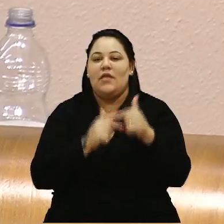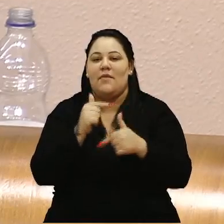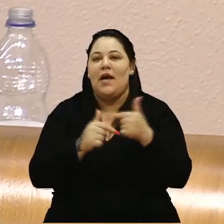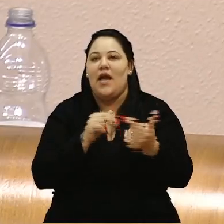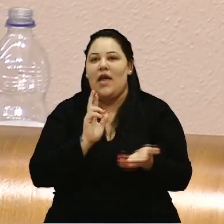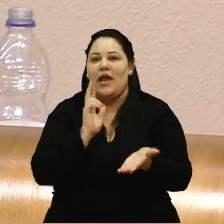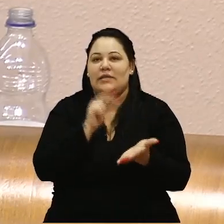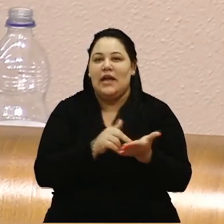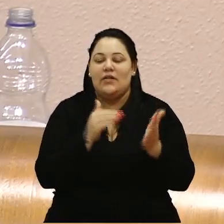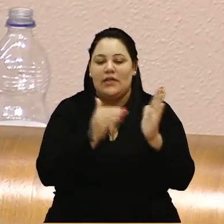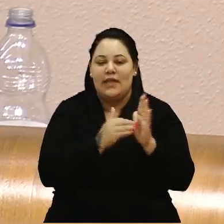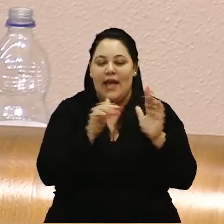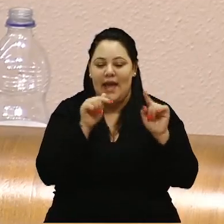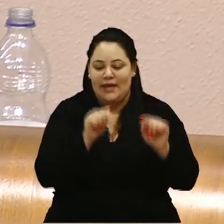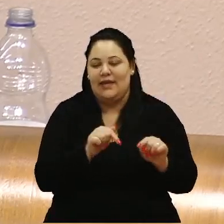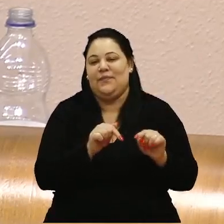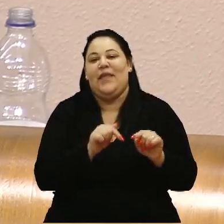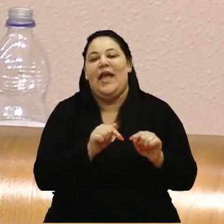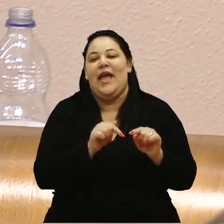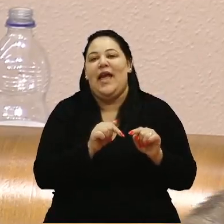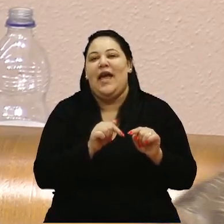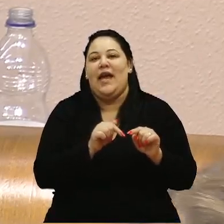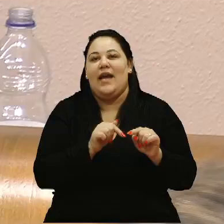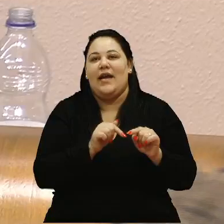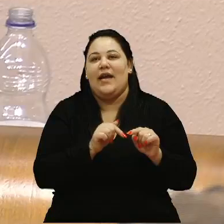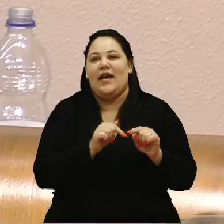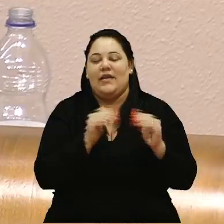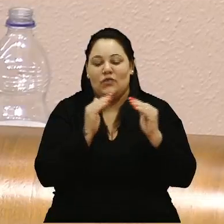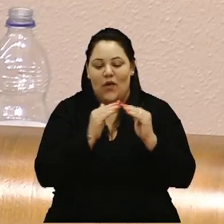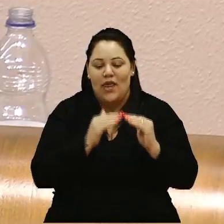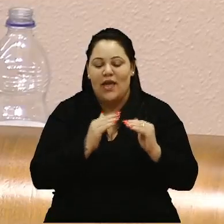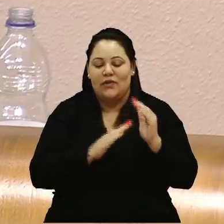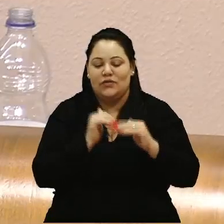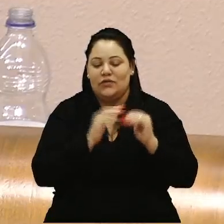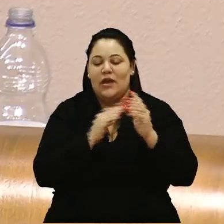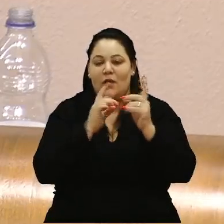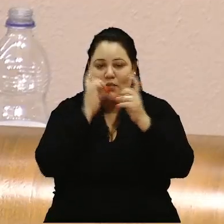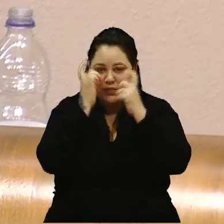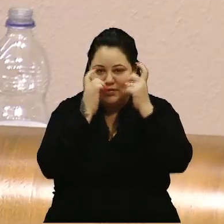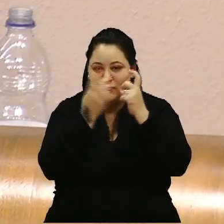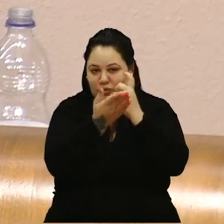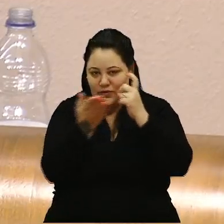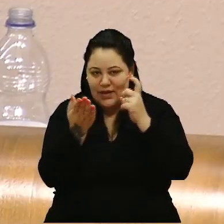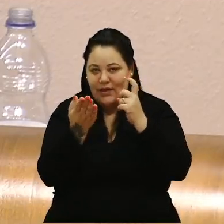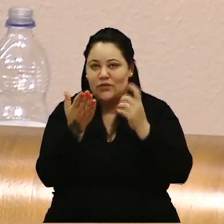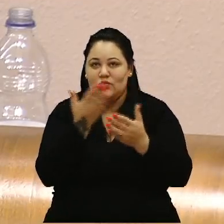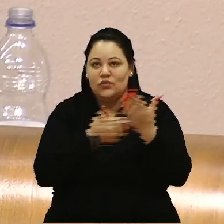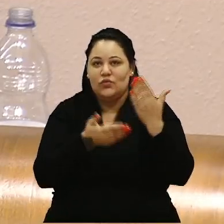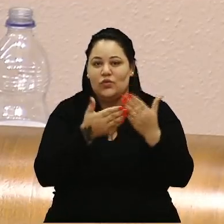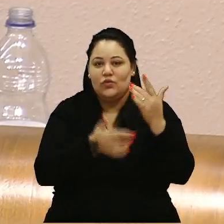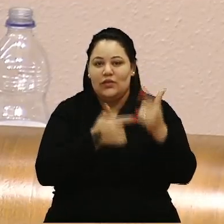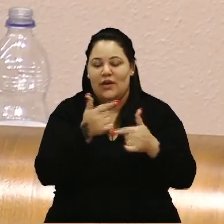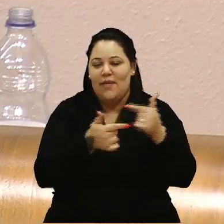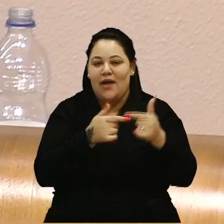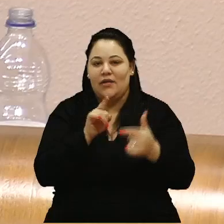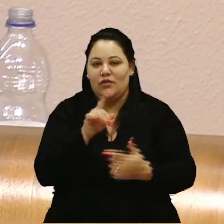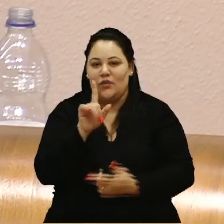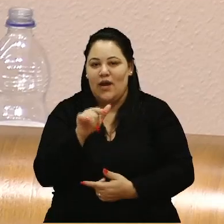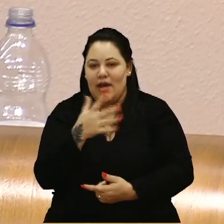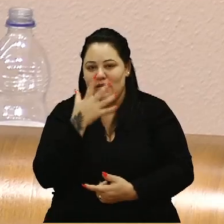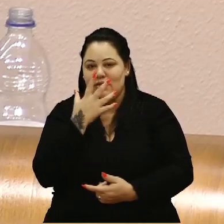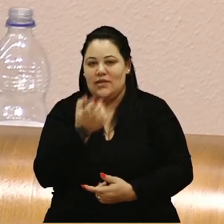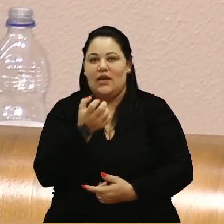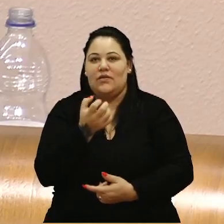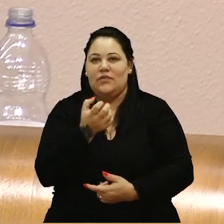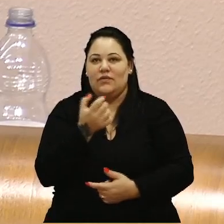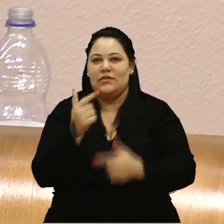por toda a coerência, as construções e a preocupação que eu sei que o senhor tem com todo o trabalho e que leva realmente a sério, né, esse cargo